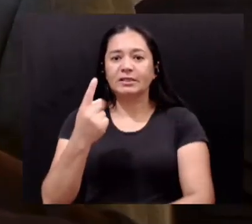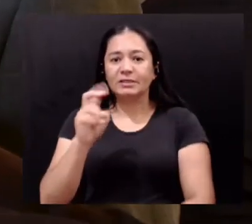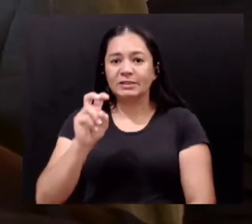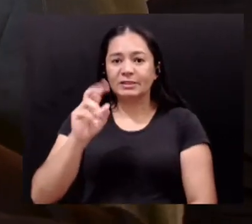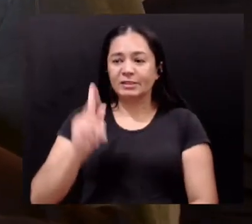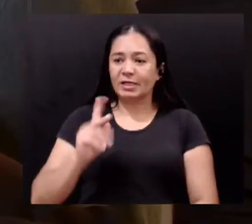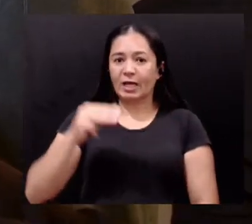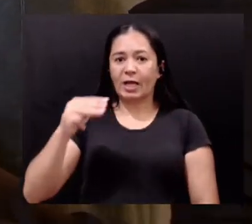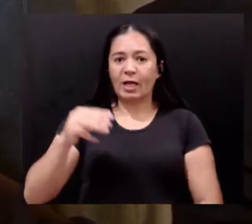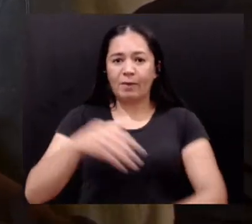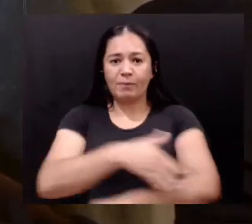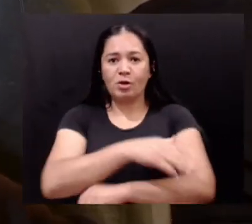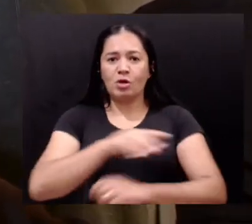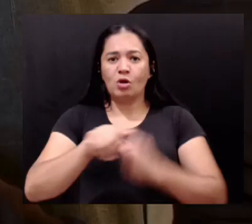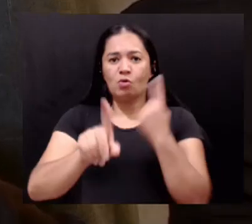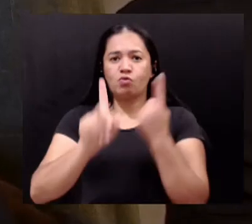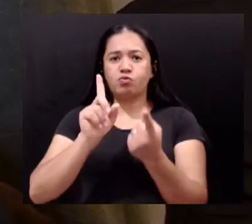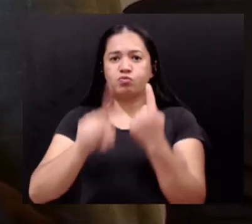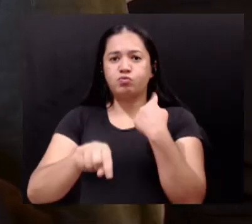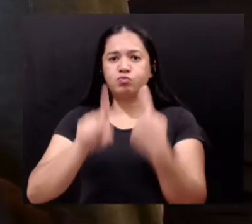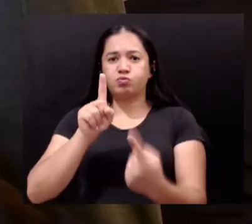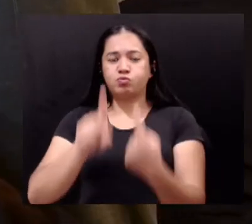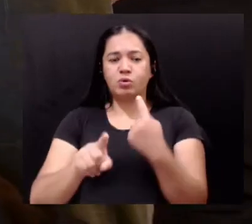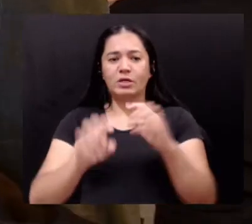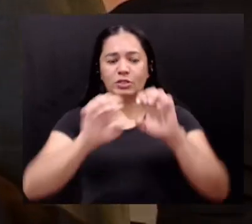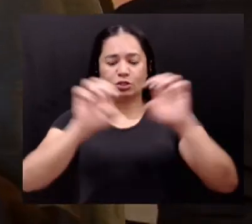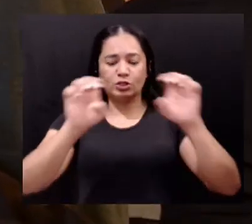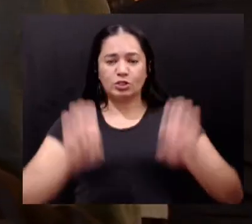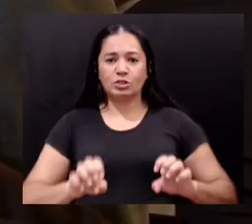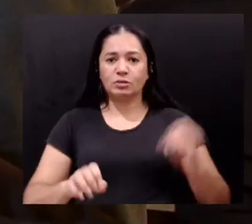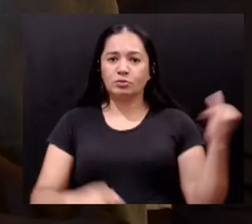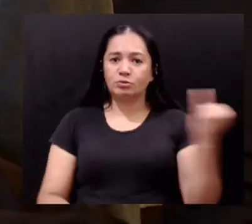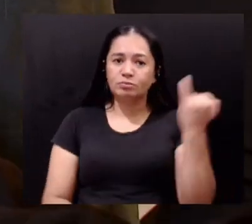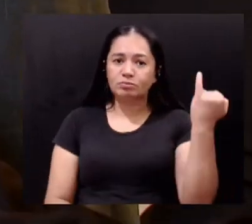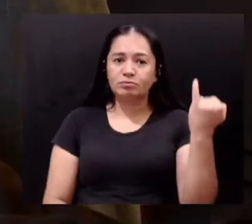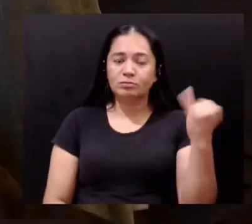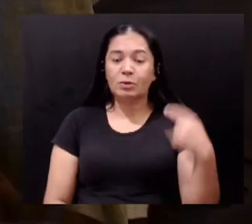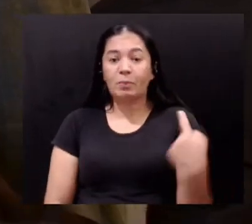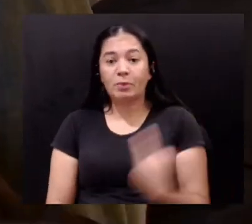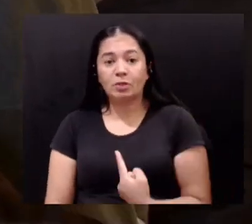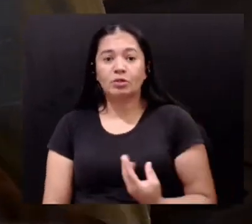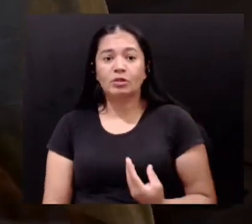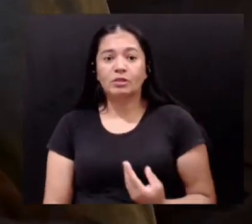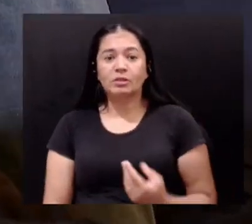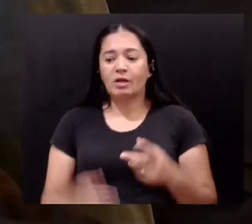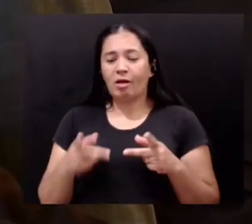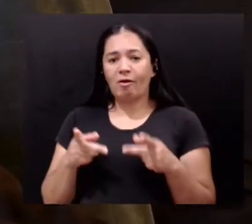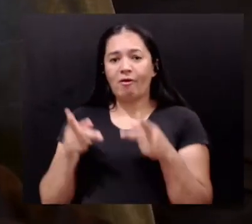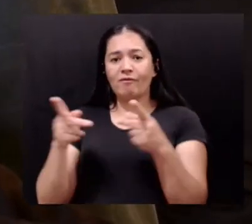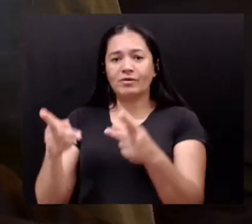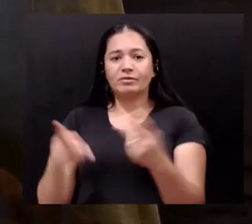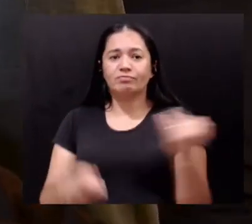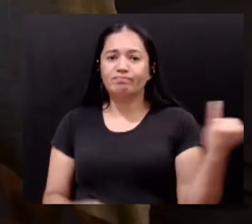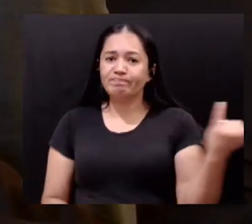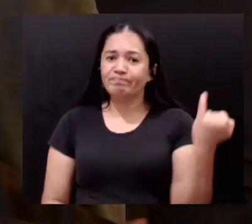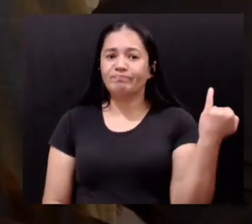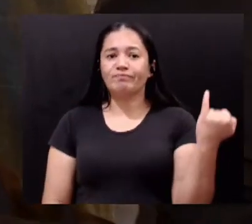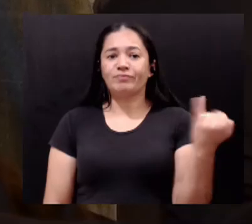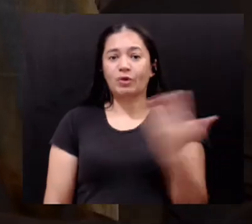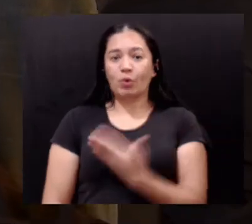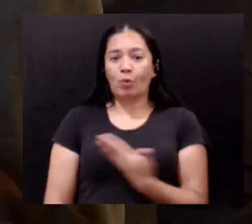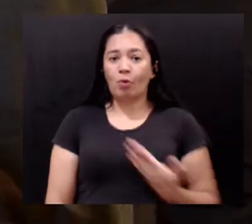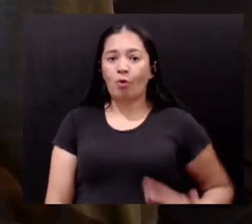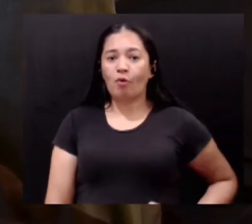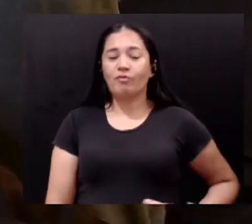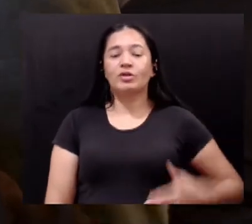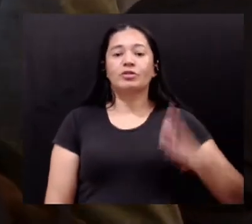é um passo inicial de infraestrutura super importante. Então, para nós, a visita foi fundamental. O governo do estado, já sabendo da